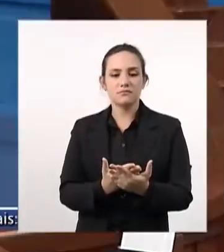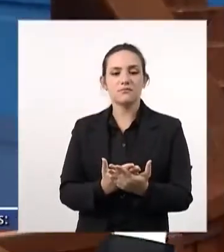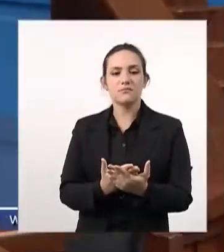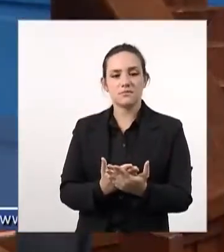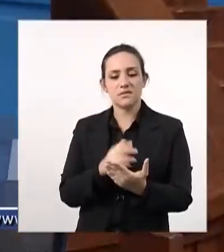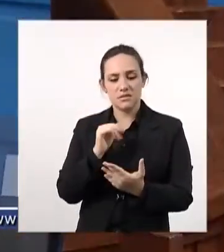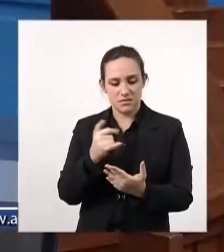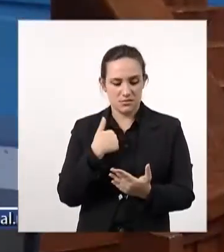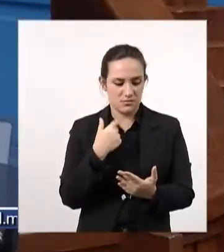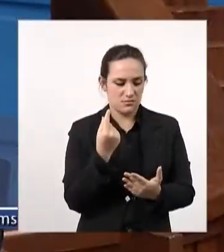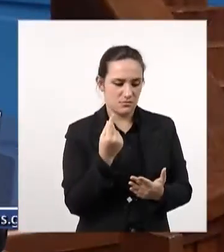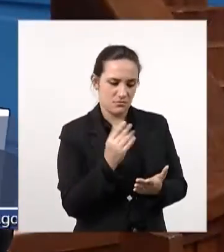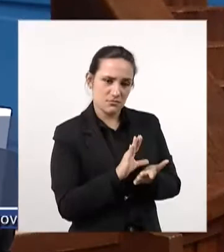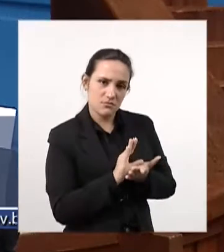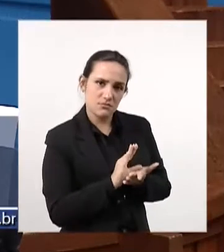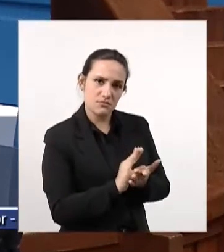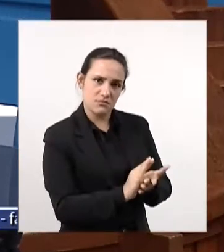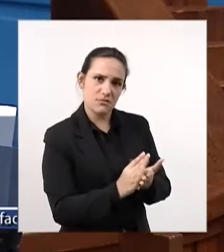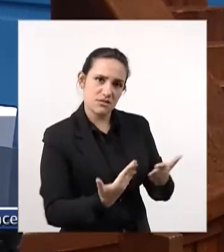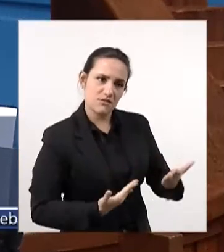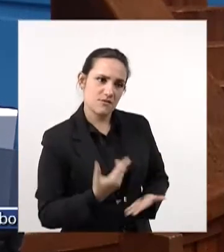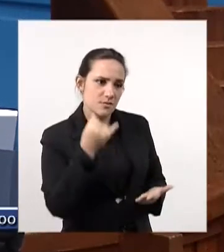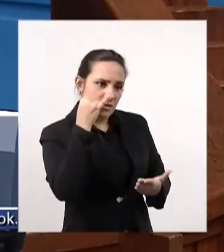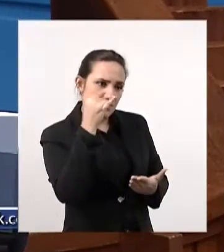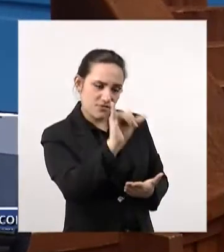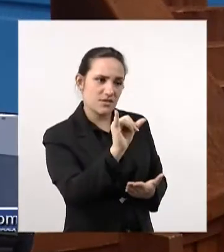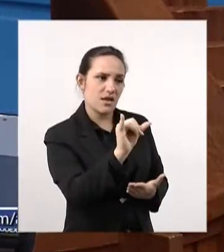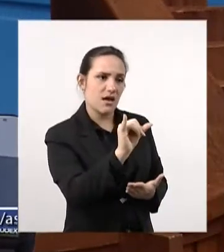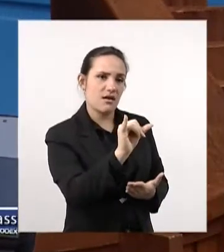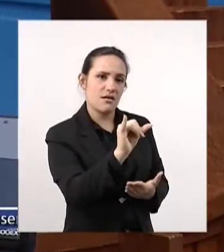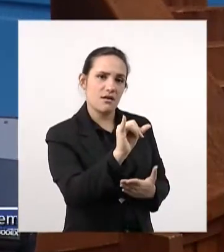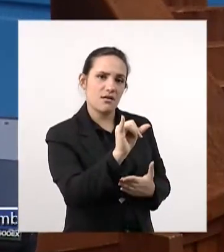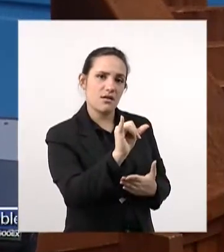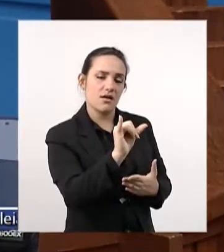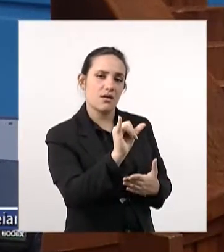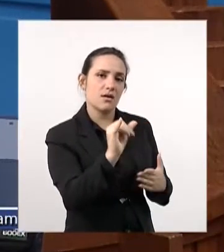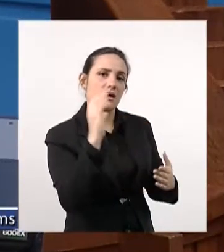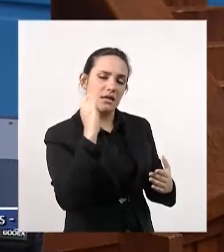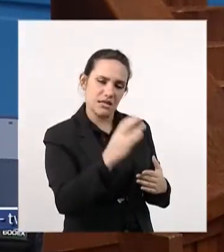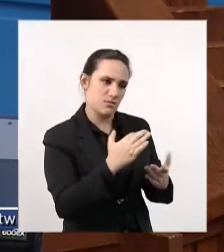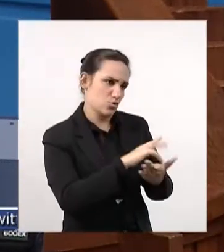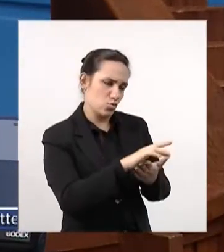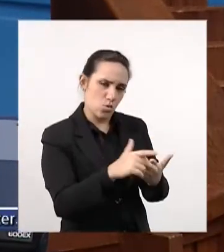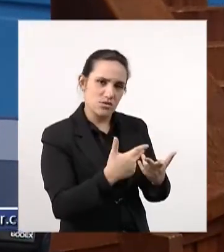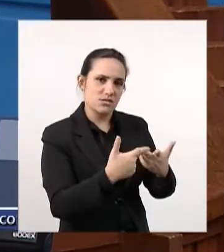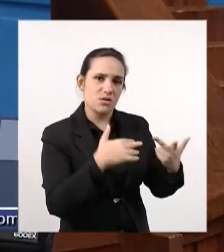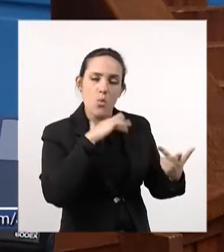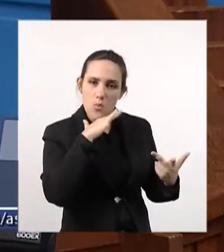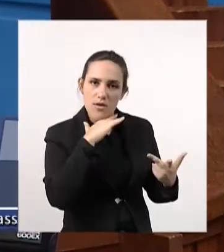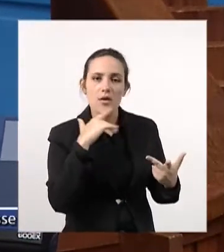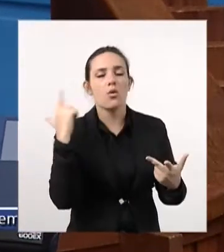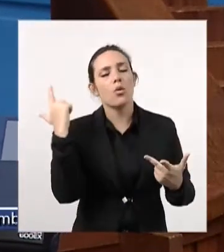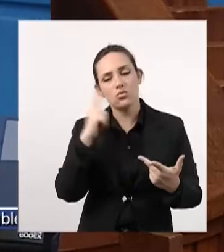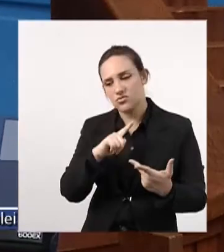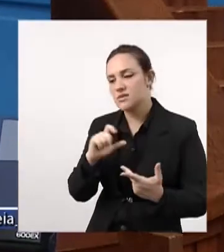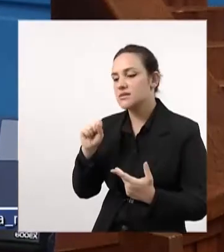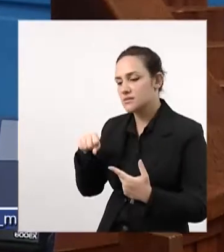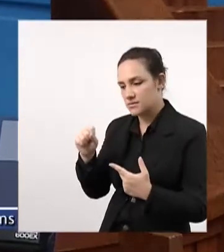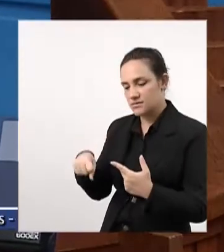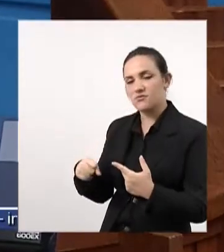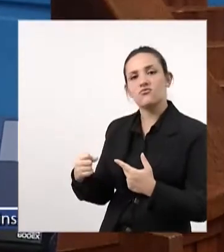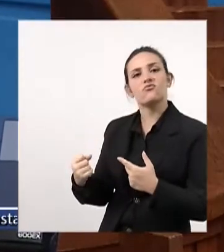investe em prevenção, ele deixa de gastar 4 lá na ponta. Portanto, Vossa Excelência, como os demais colegas, estão preparados e a gente vai estar